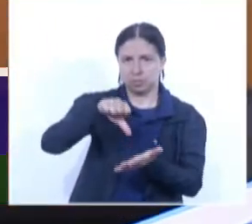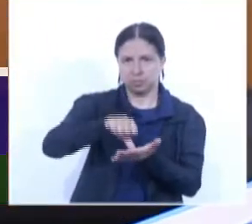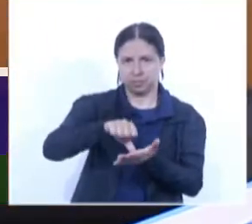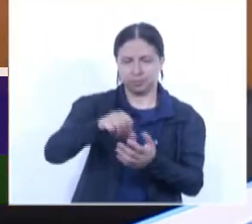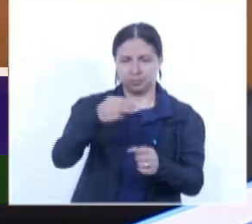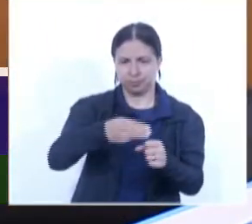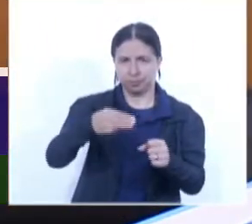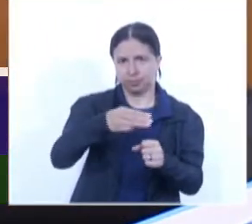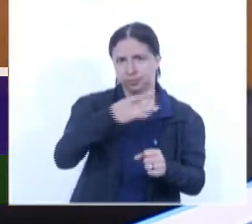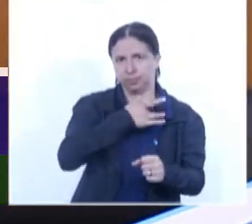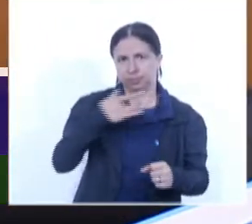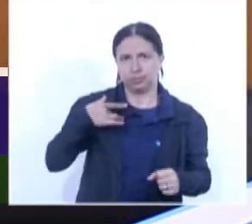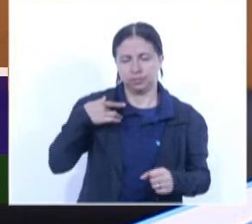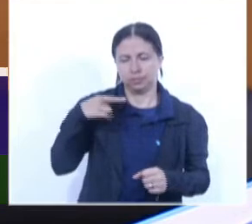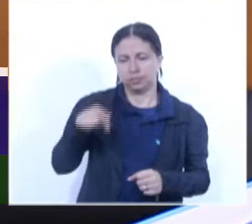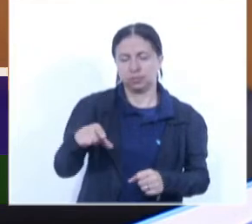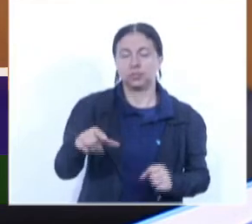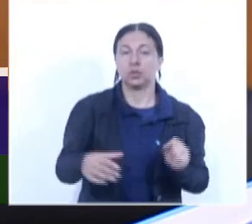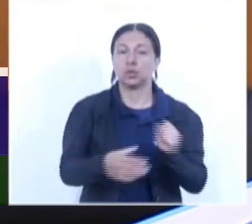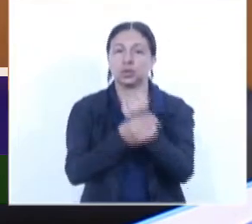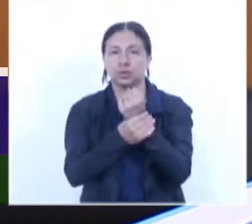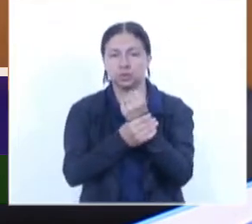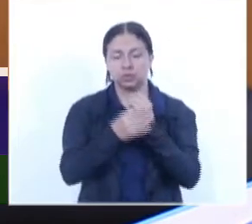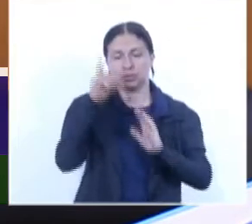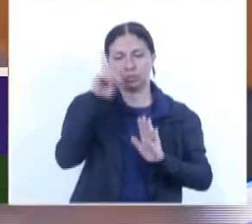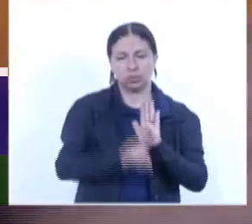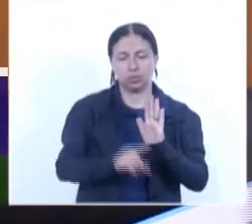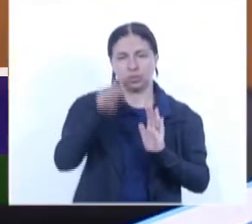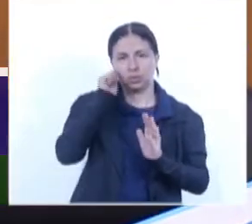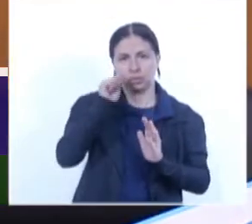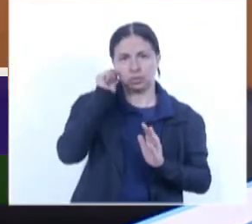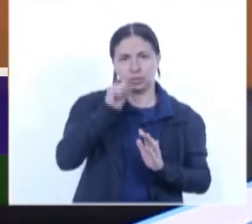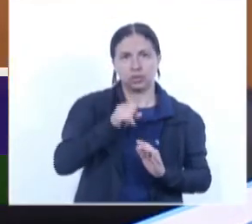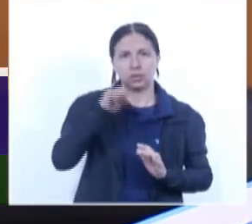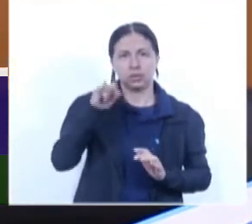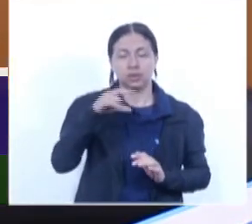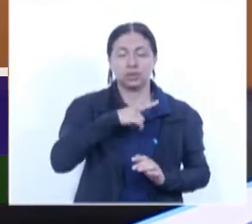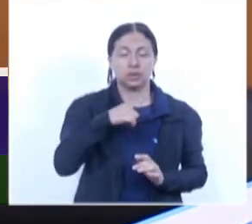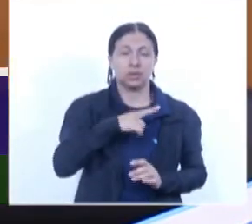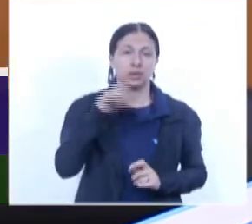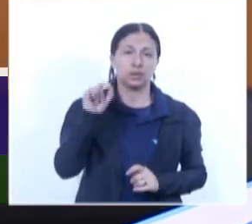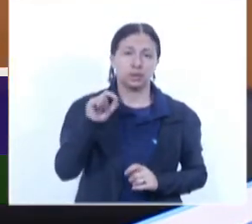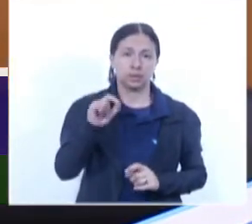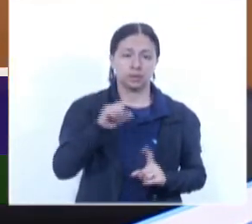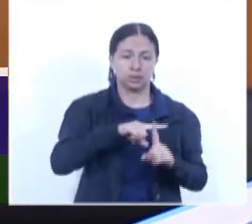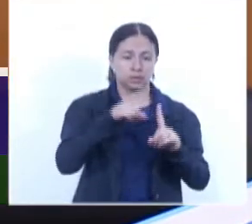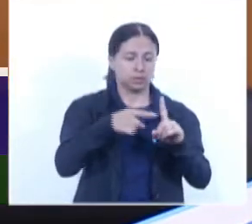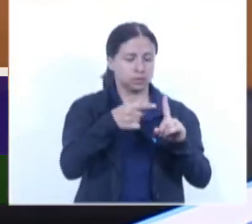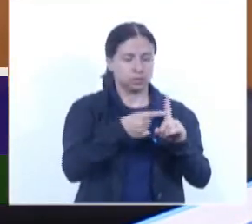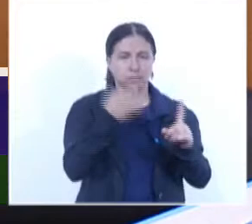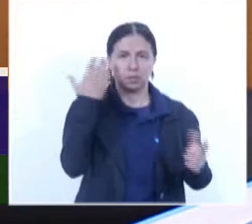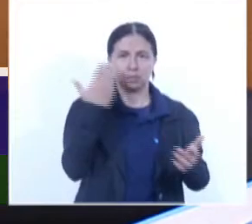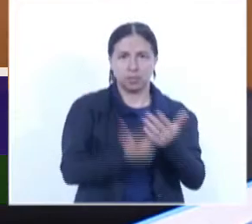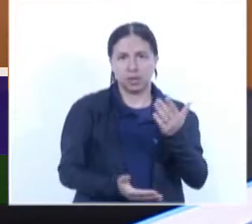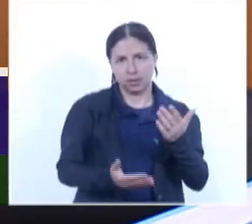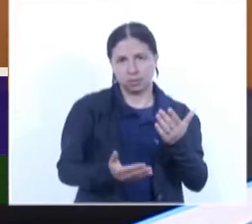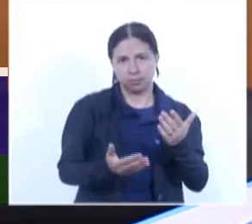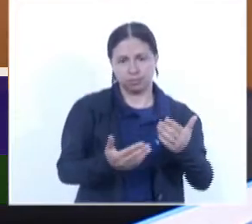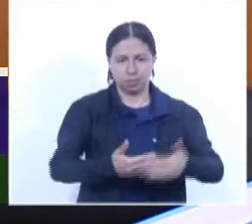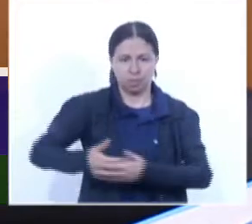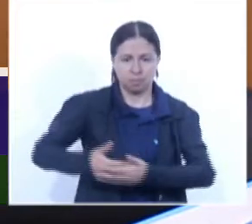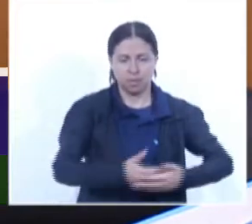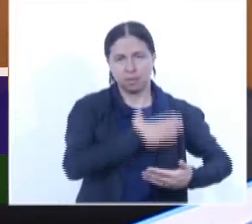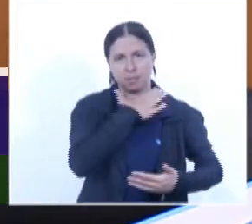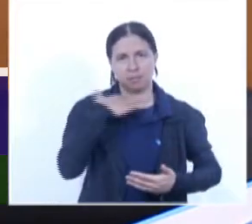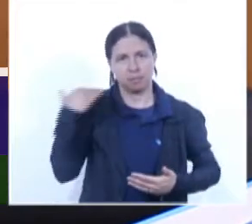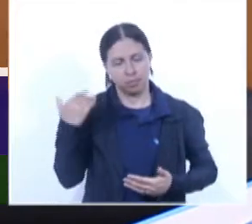garantam os direitos de mulheres que sofram perda gestacional e da outros Providência Vereador autor